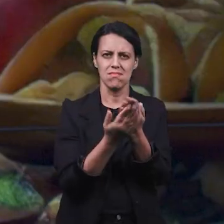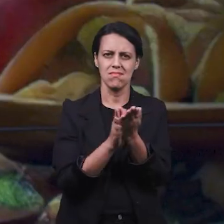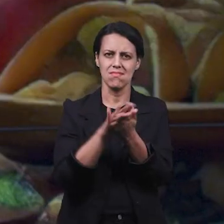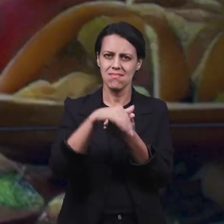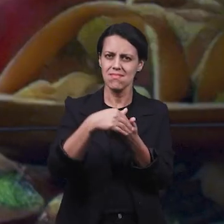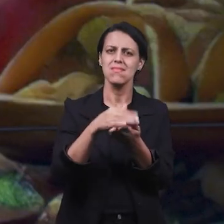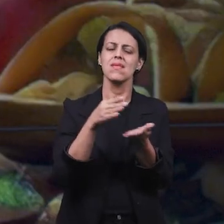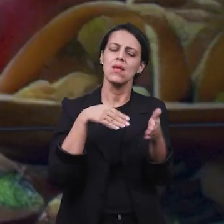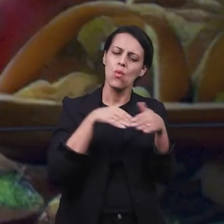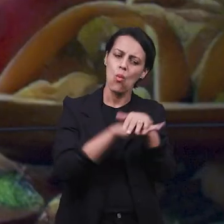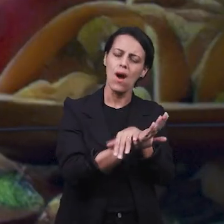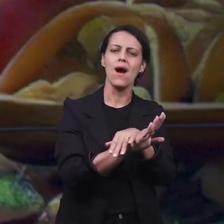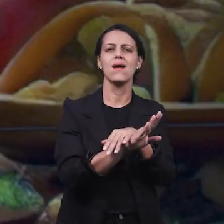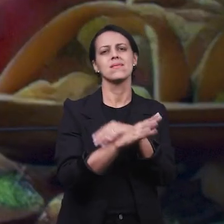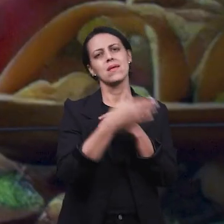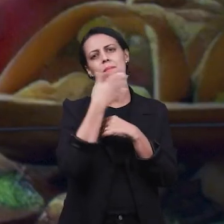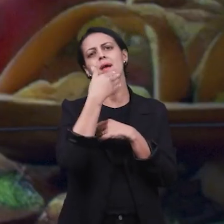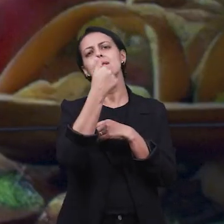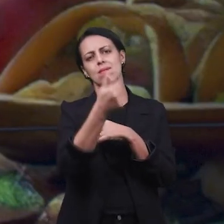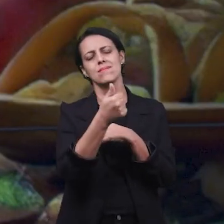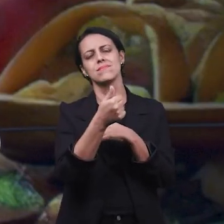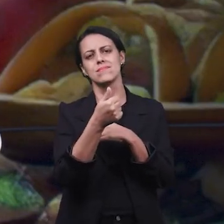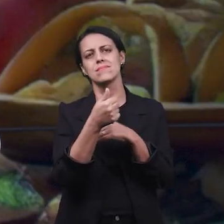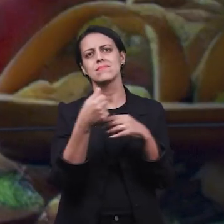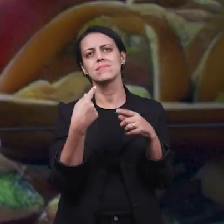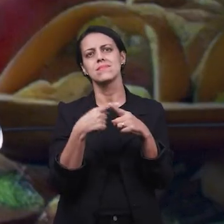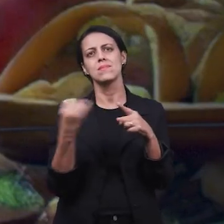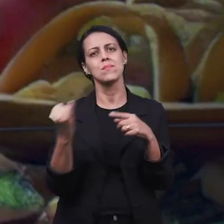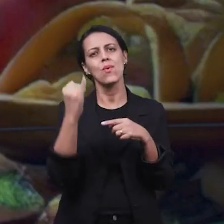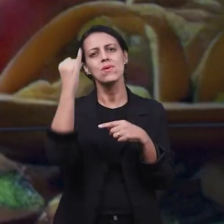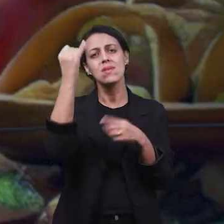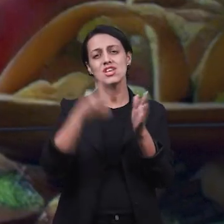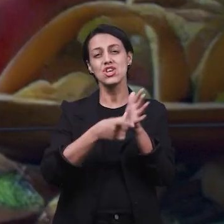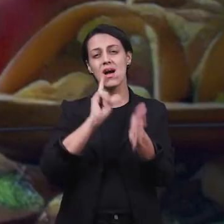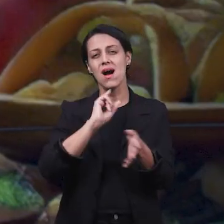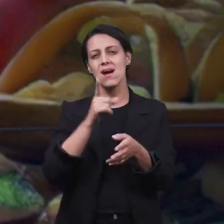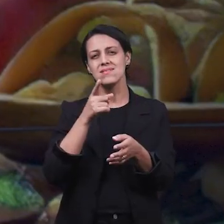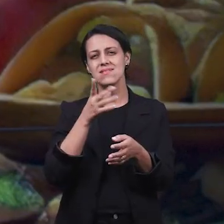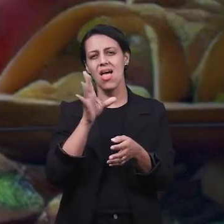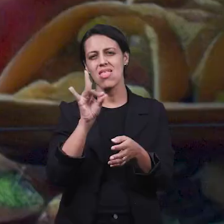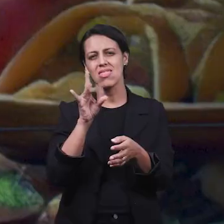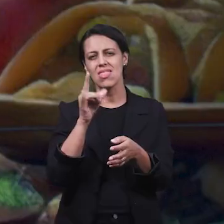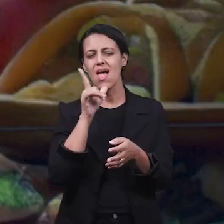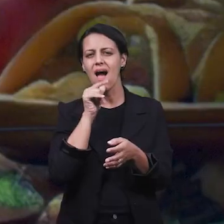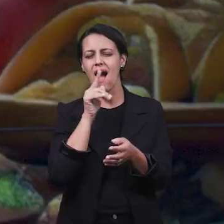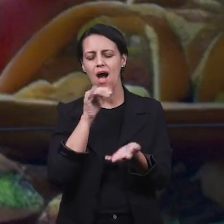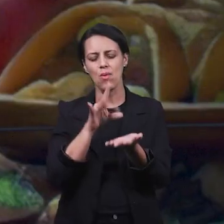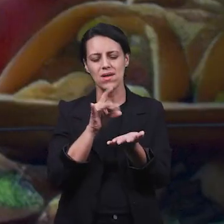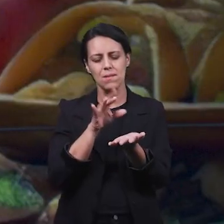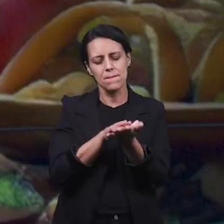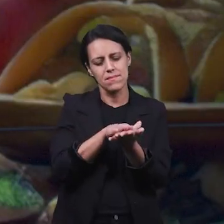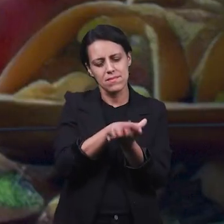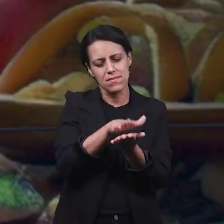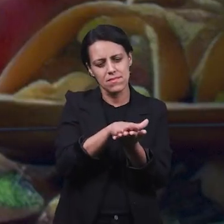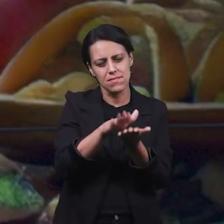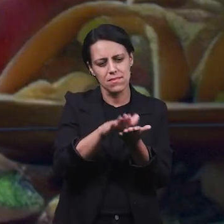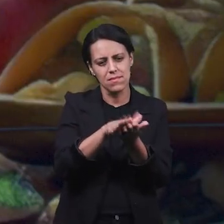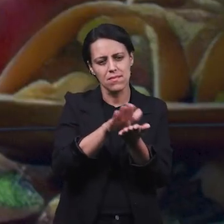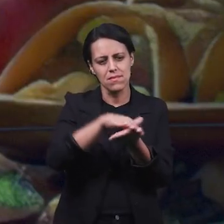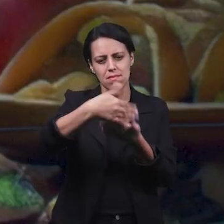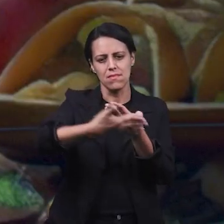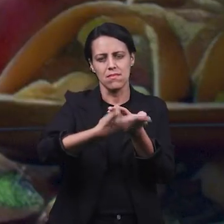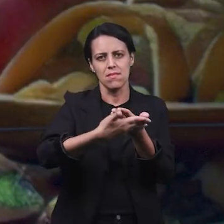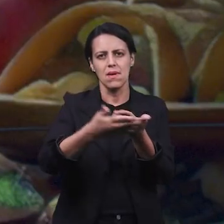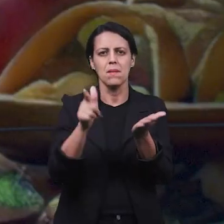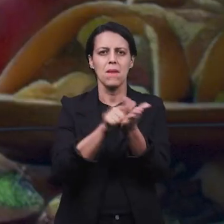para as folhas e as queima. Por isso é importante secar as folhas com papel toalha e embalá-las também em papel